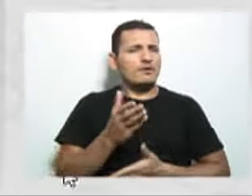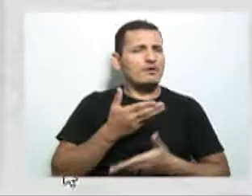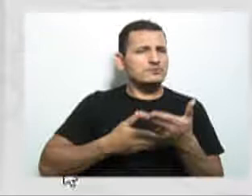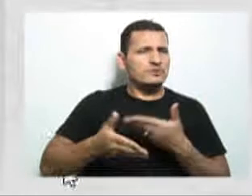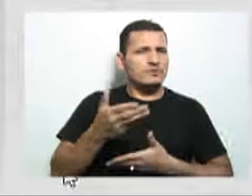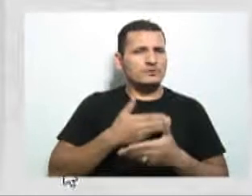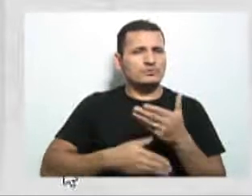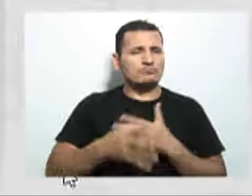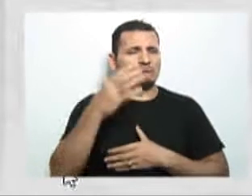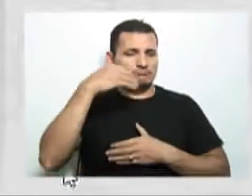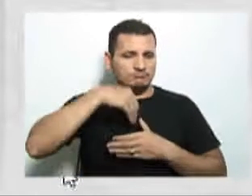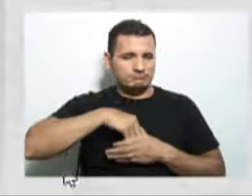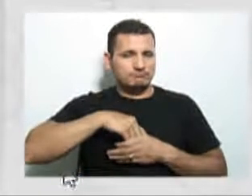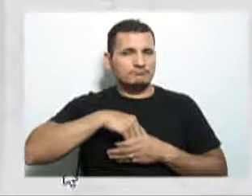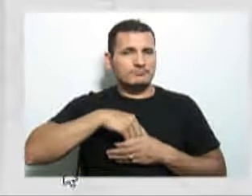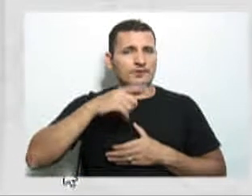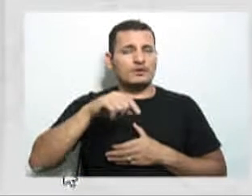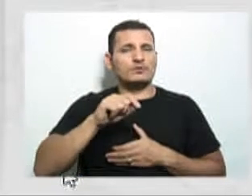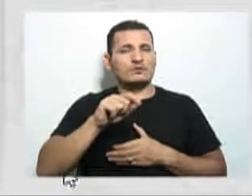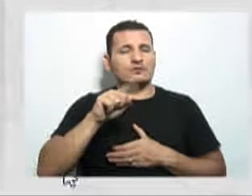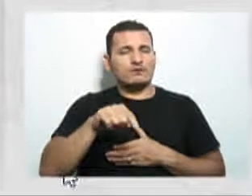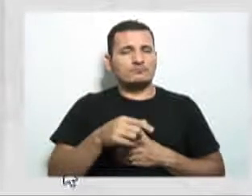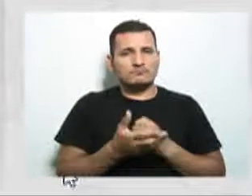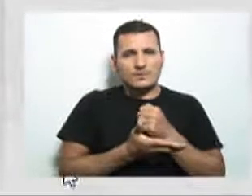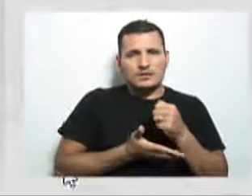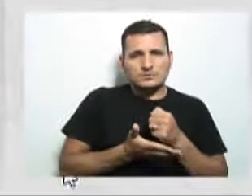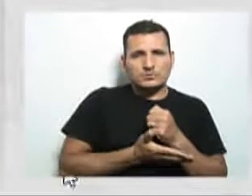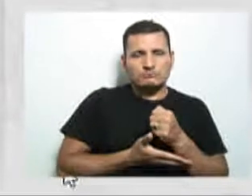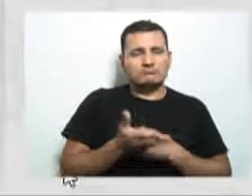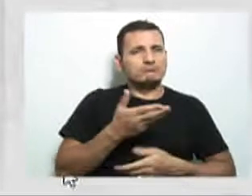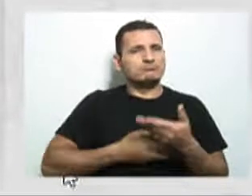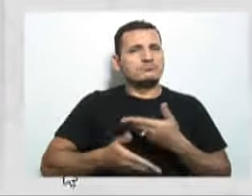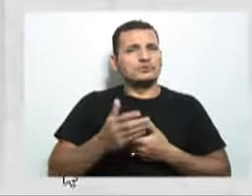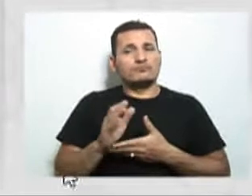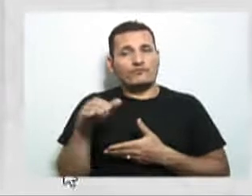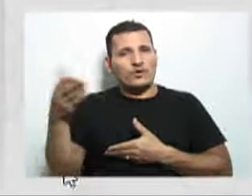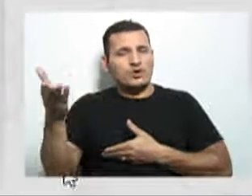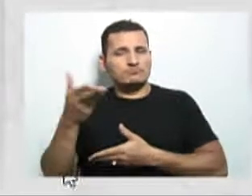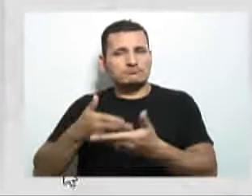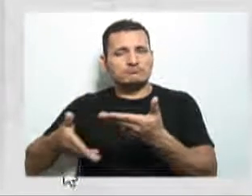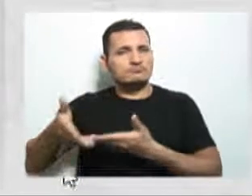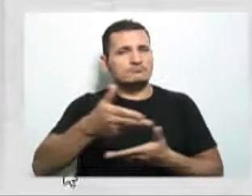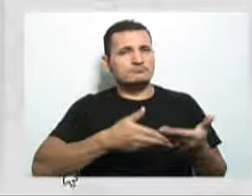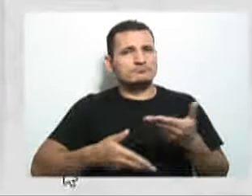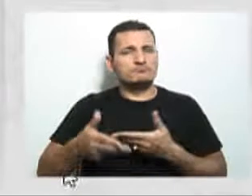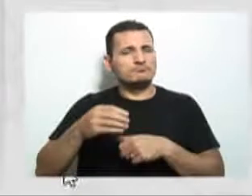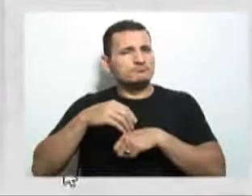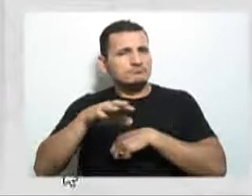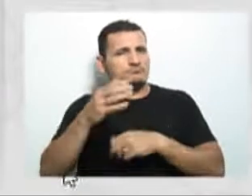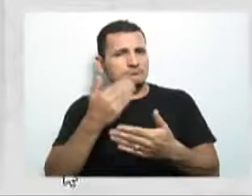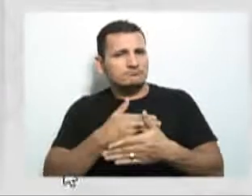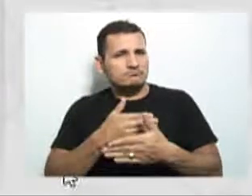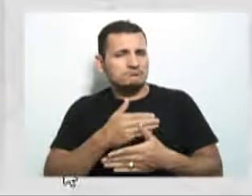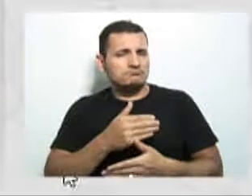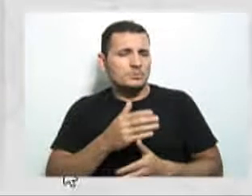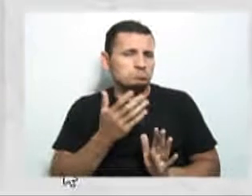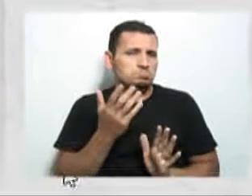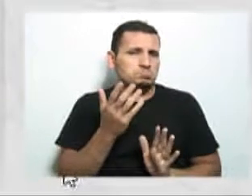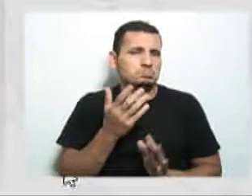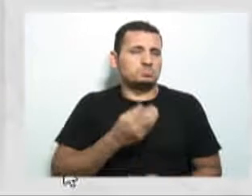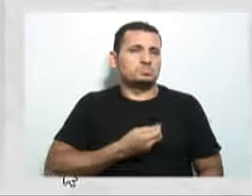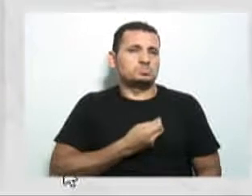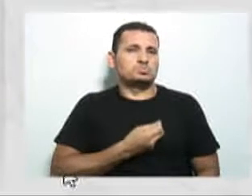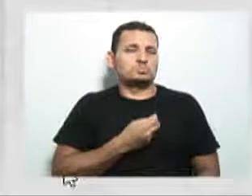base do relacionamento interpessoal. Olha a dica, hein? Pra prova, professor? Não, pra vida também, pra vida. Isso aqui é legal,